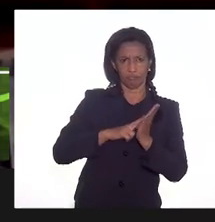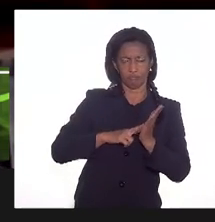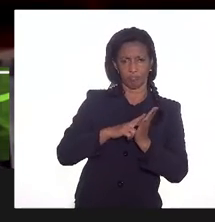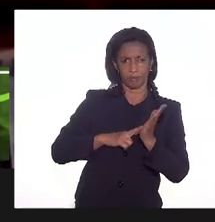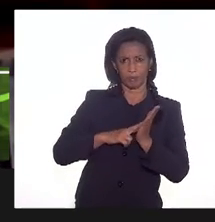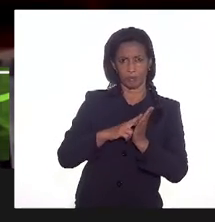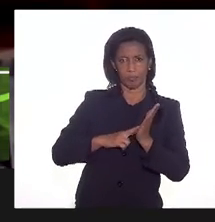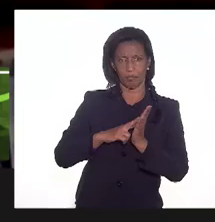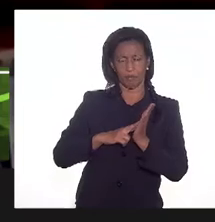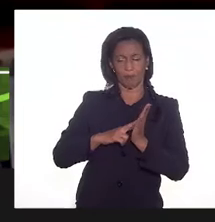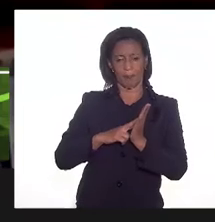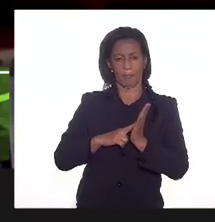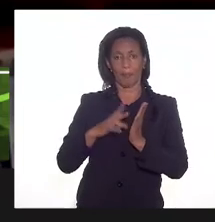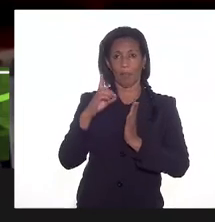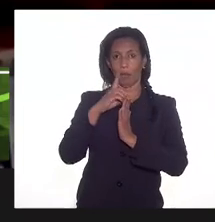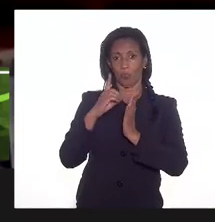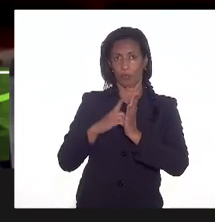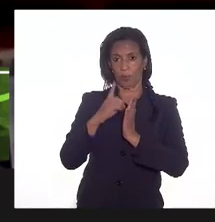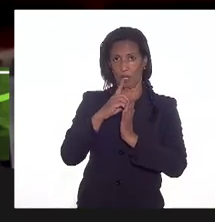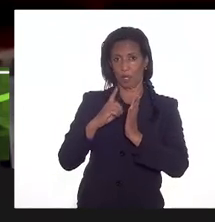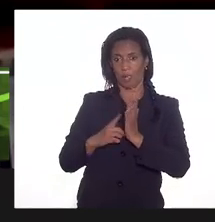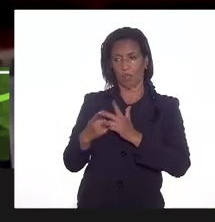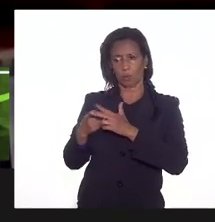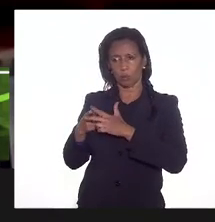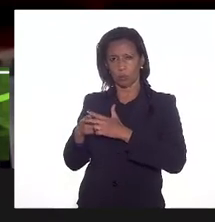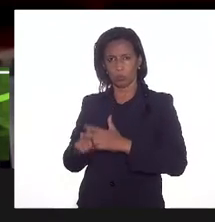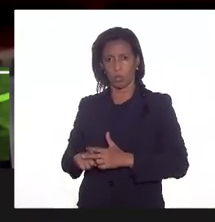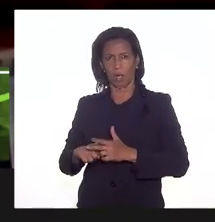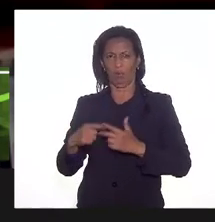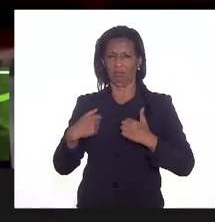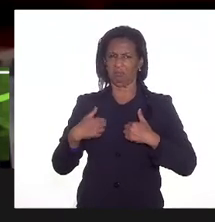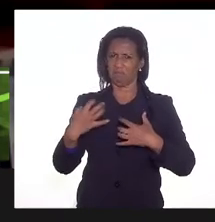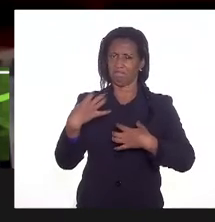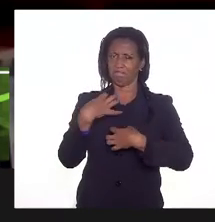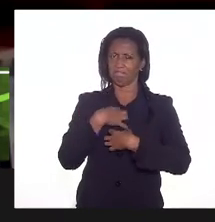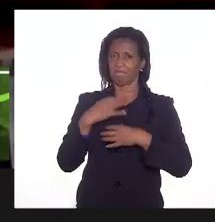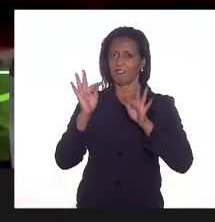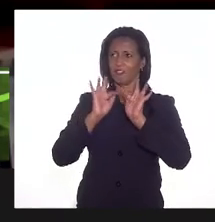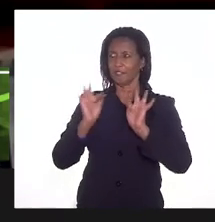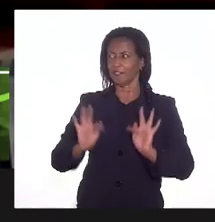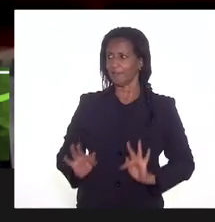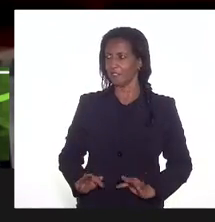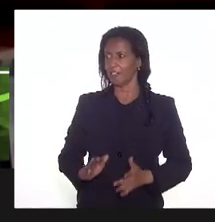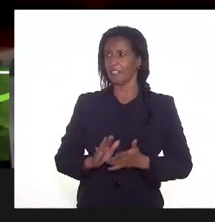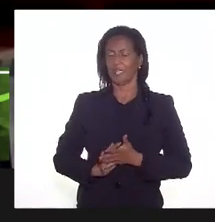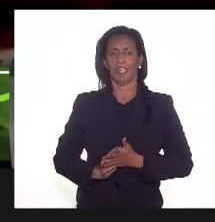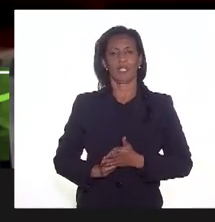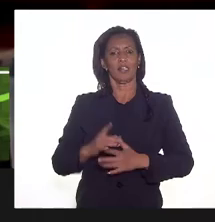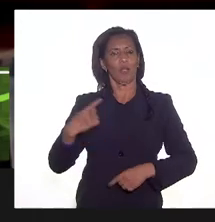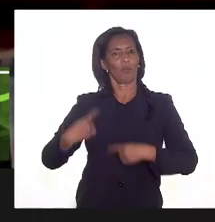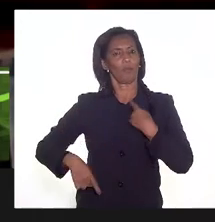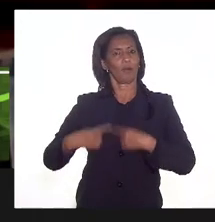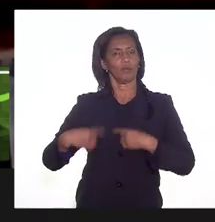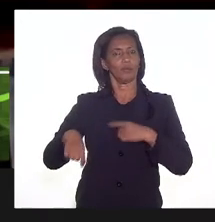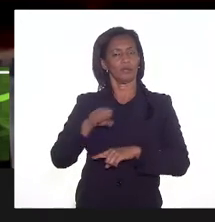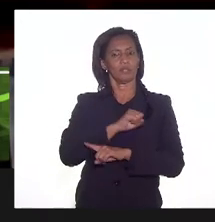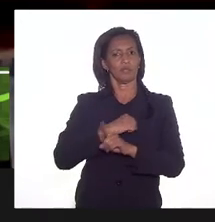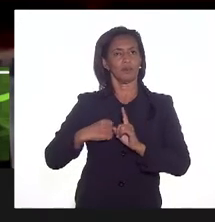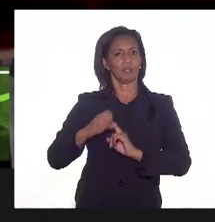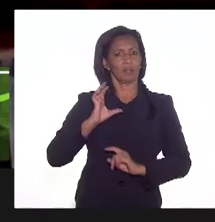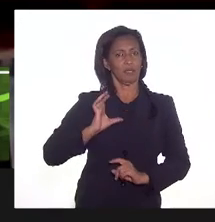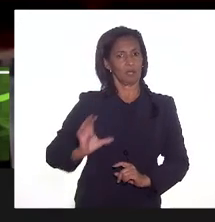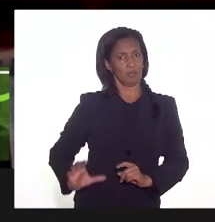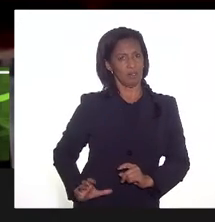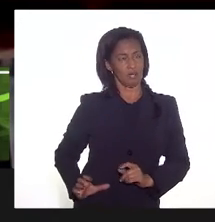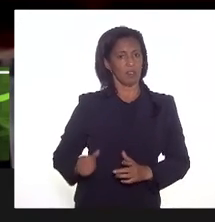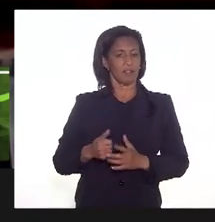regulamentou o programa e nós estamos muito felizes com isso porque é uma luta da sociedade civil e também de gestores que passaram pela